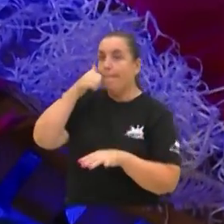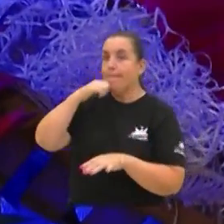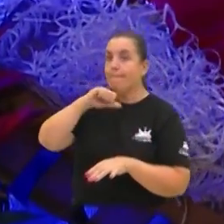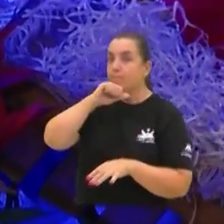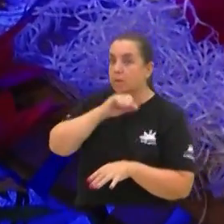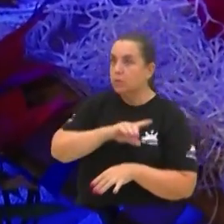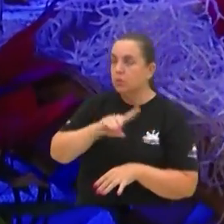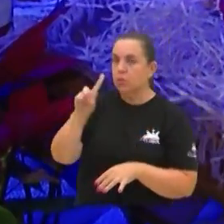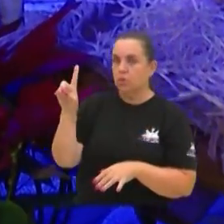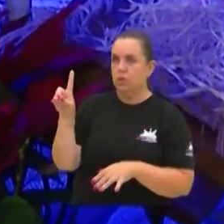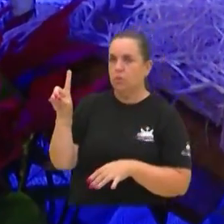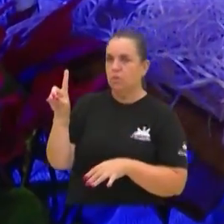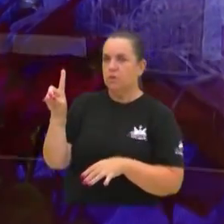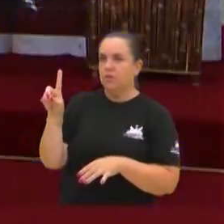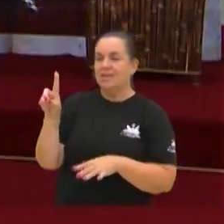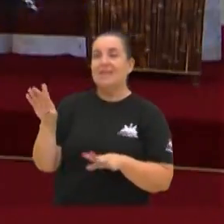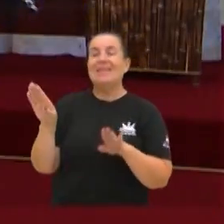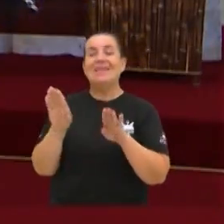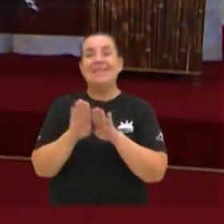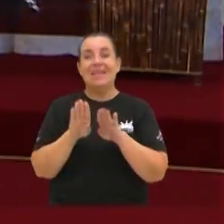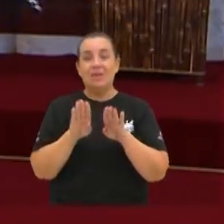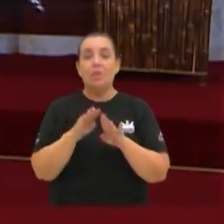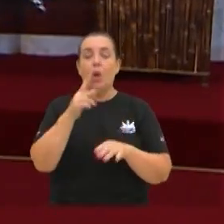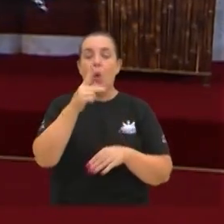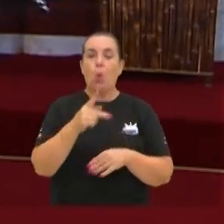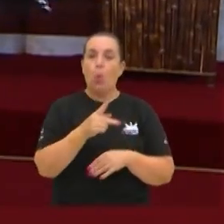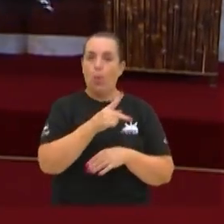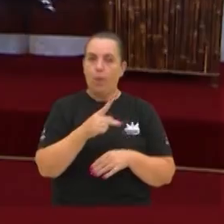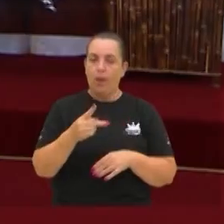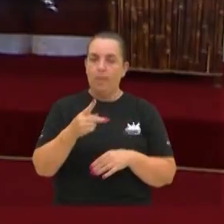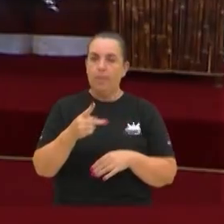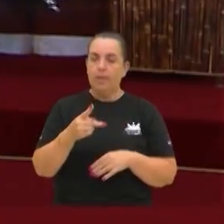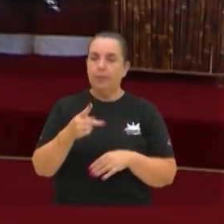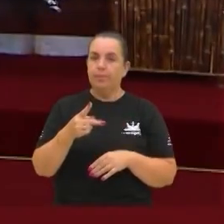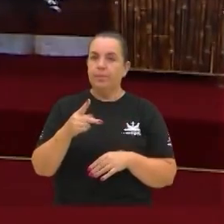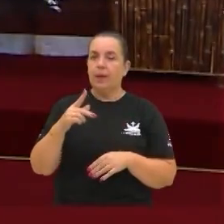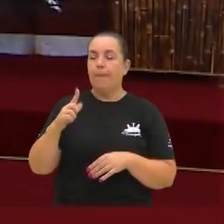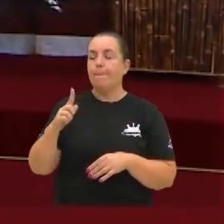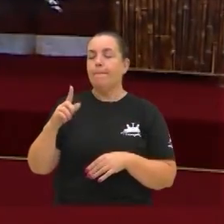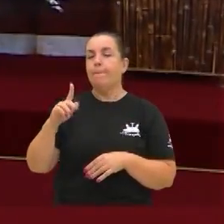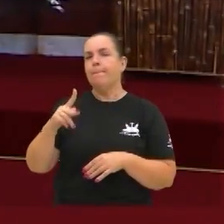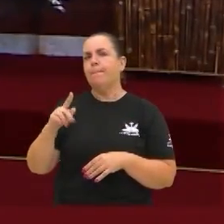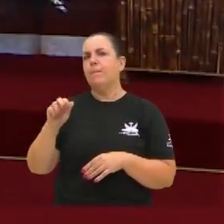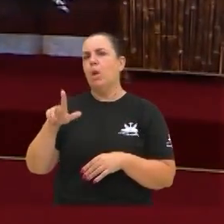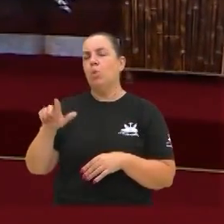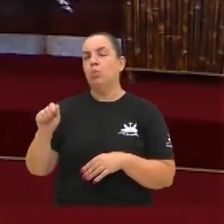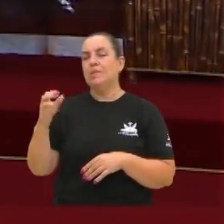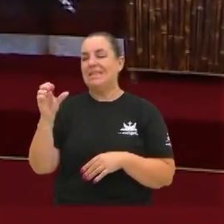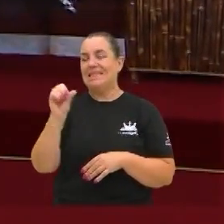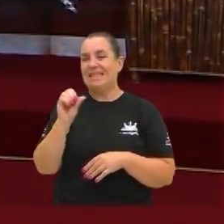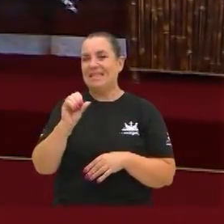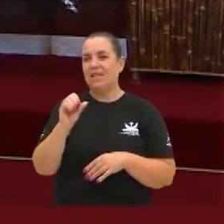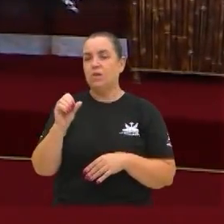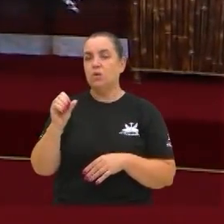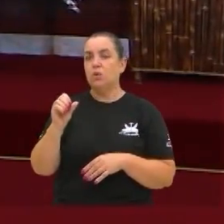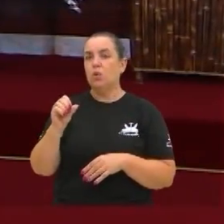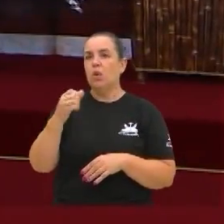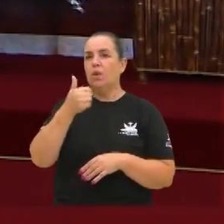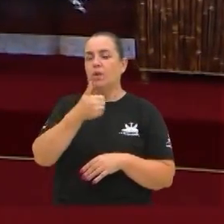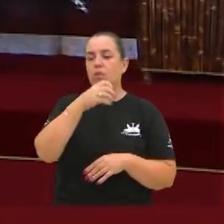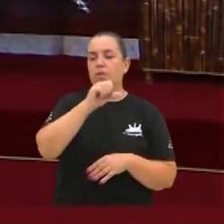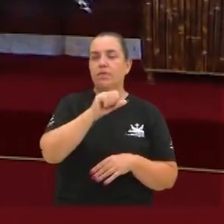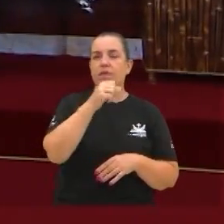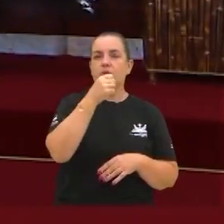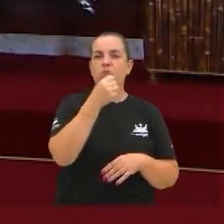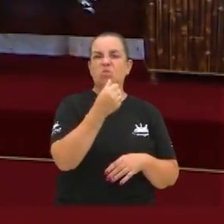Deus, e o Papa Paulo VI, em 1969, estabeleceu